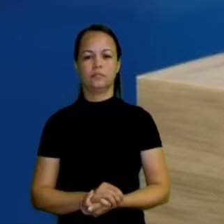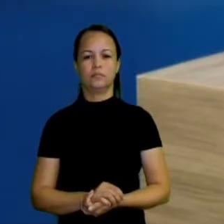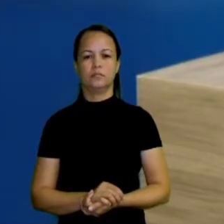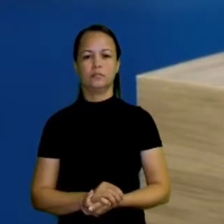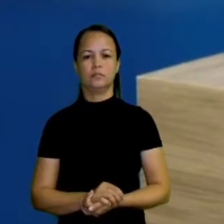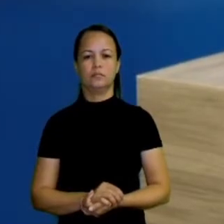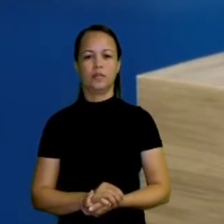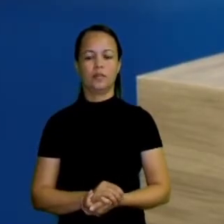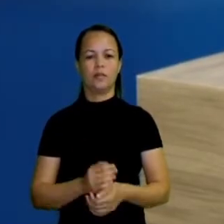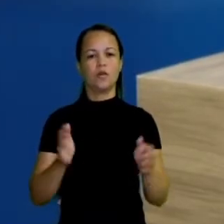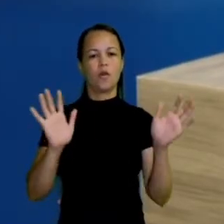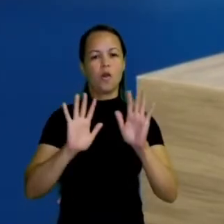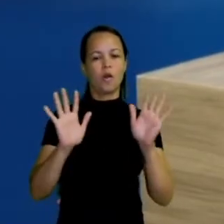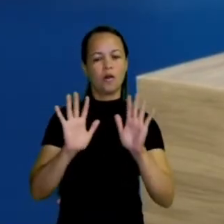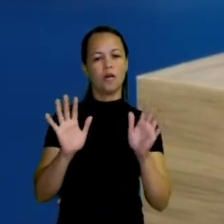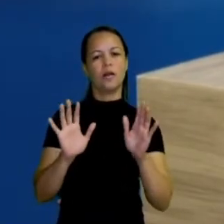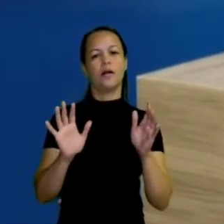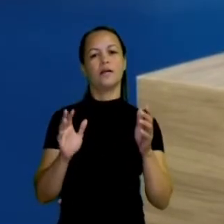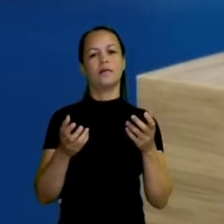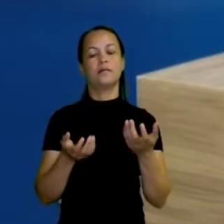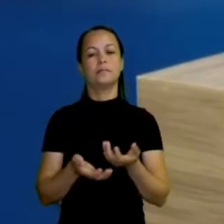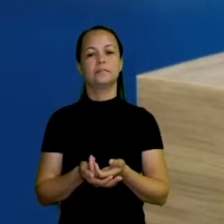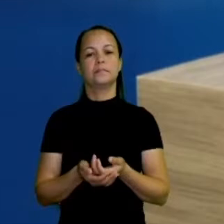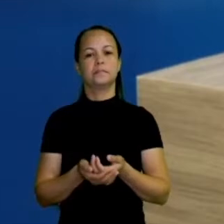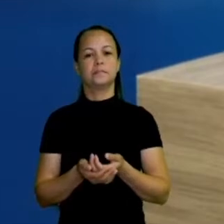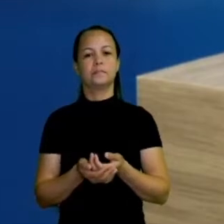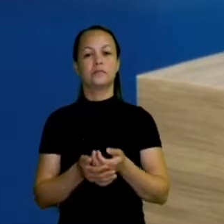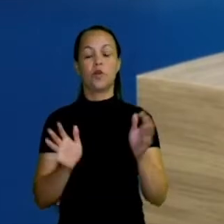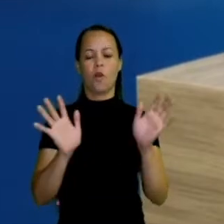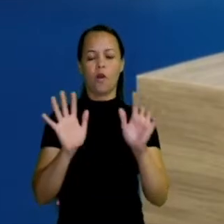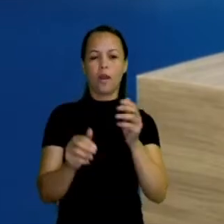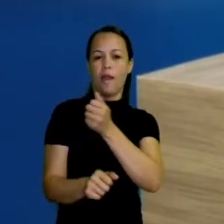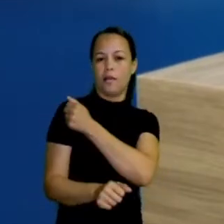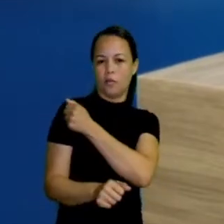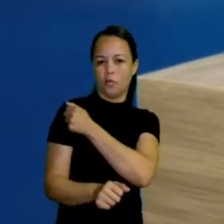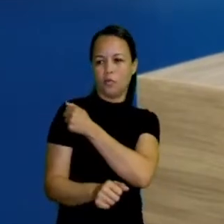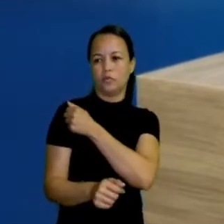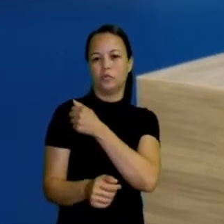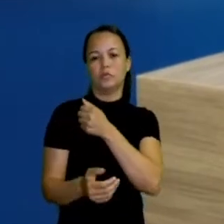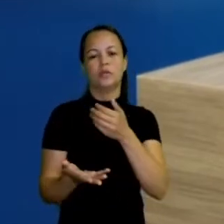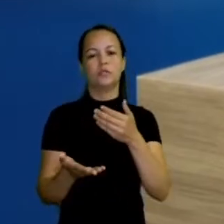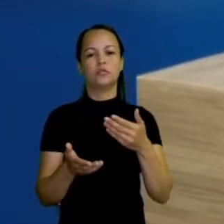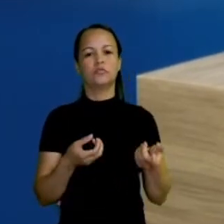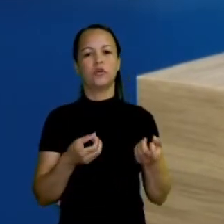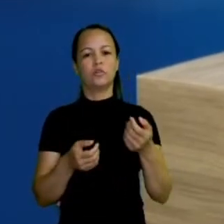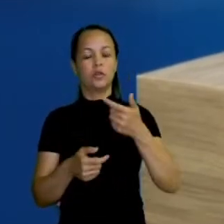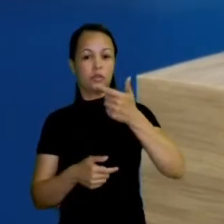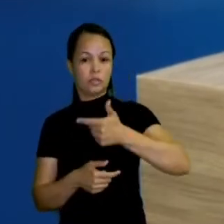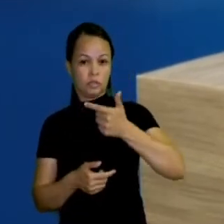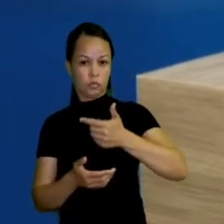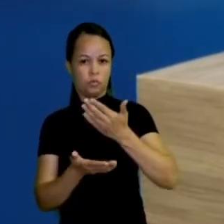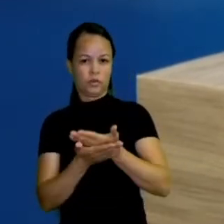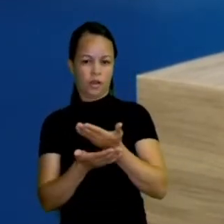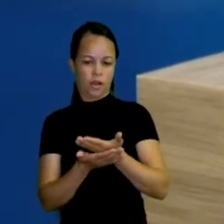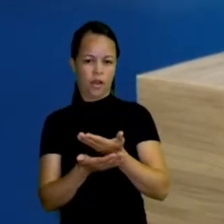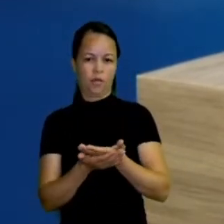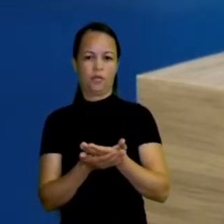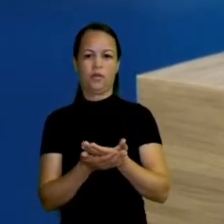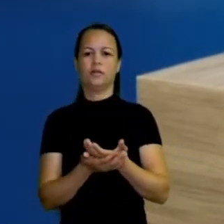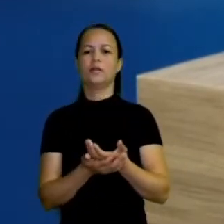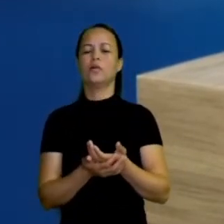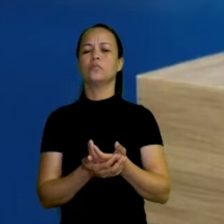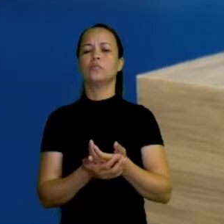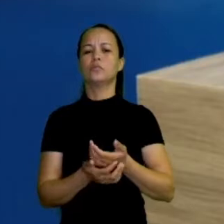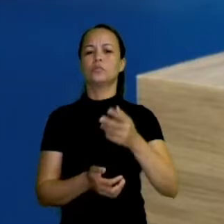Olá pessoal, estamos de volta, mas agora com a nossa segunda aula, certo? Então a nossa segunda aula